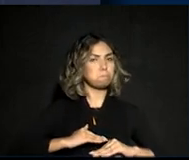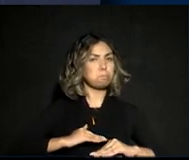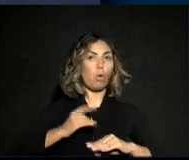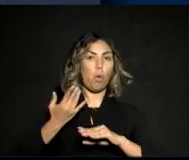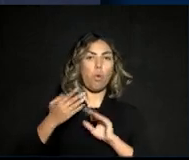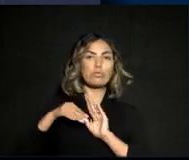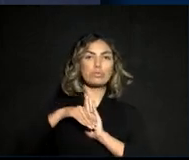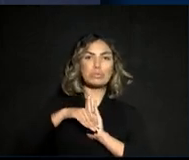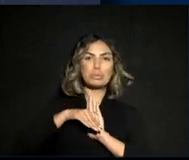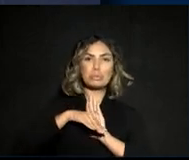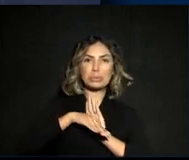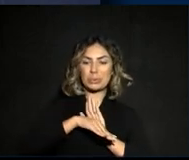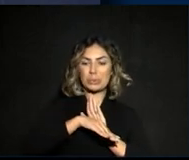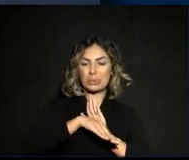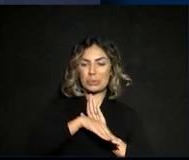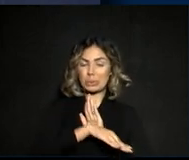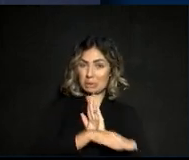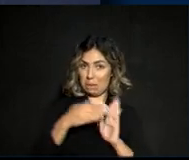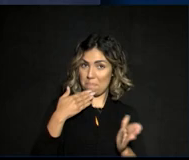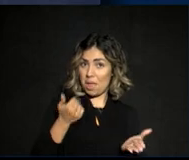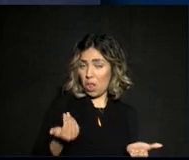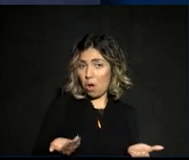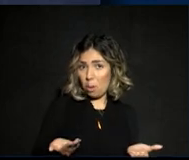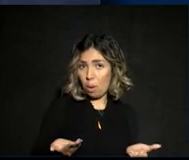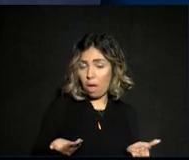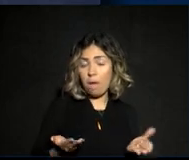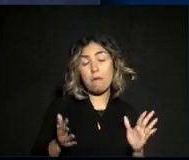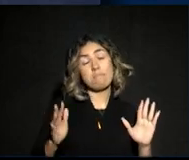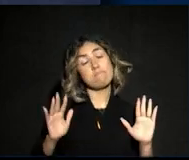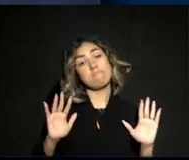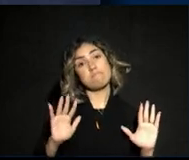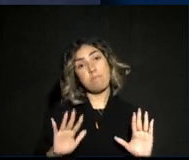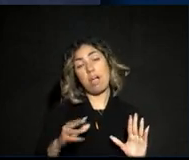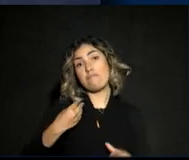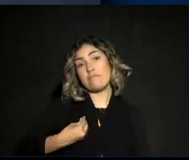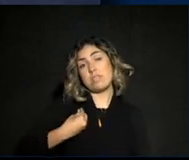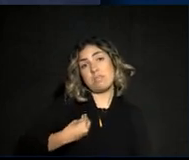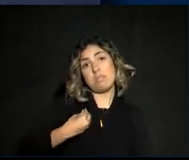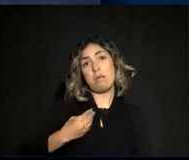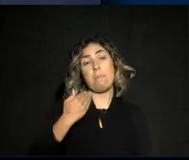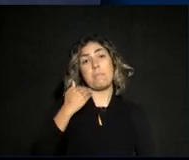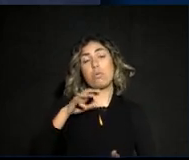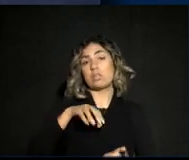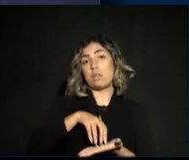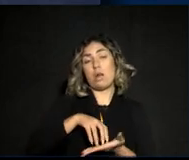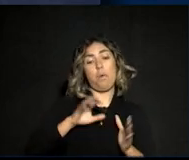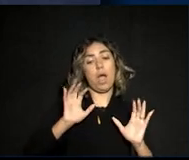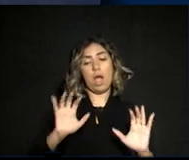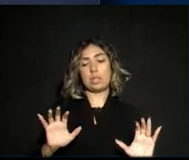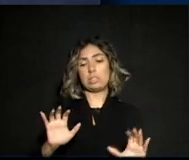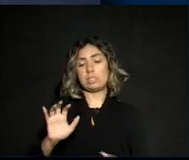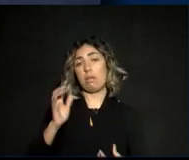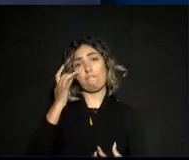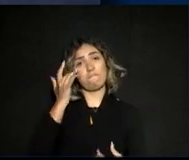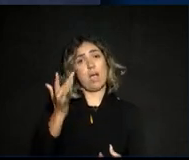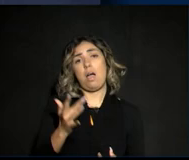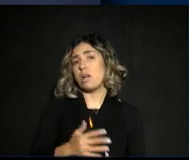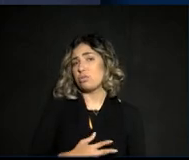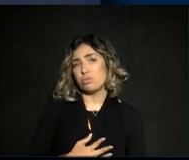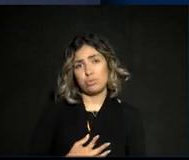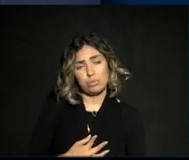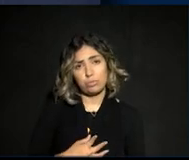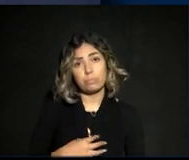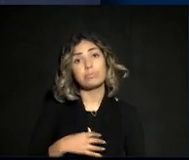está caindo melhor ainda é mais Vila de banqueiro central ou é assim mesmo é difícil lá